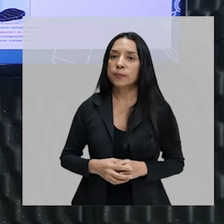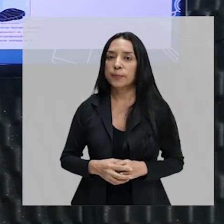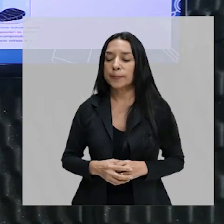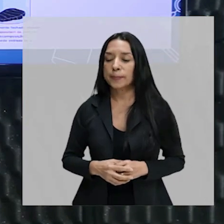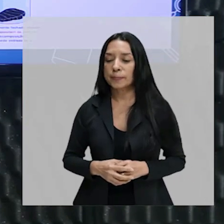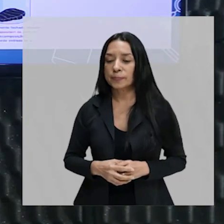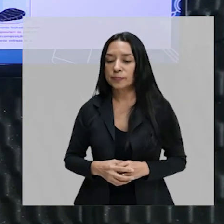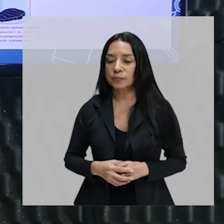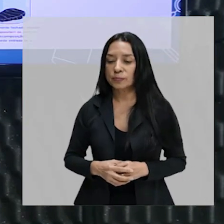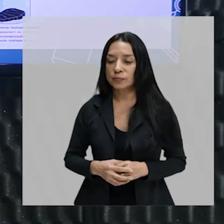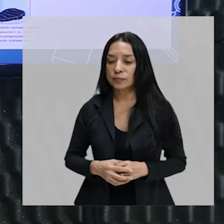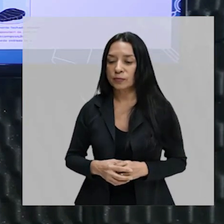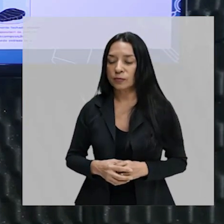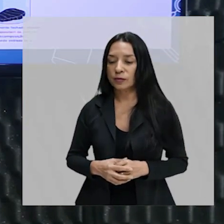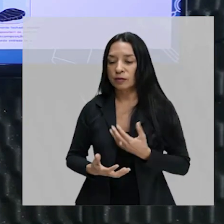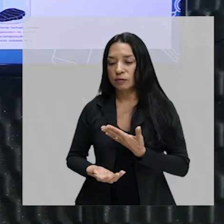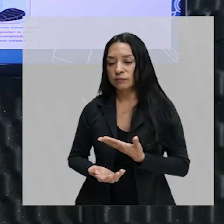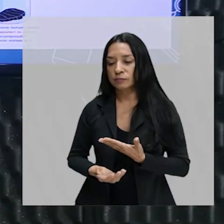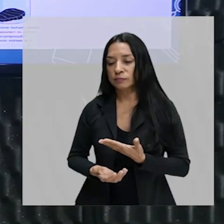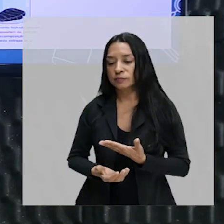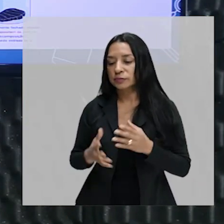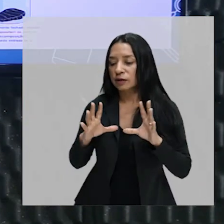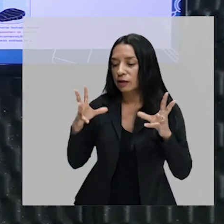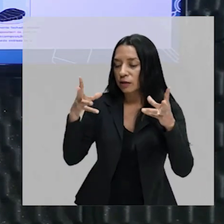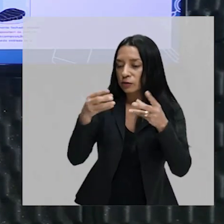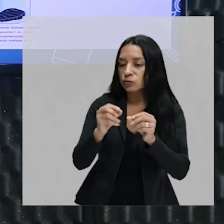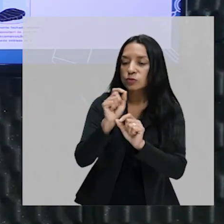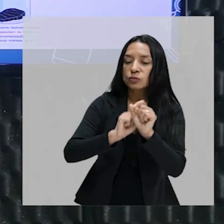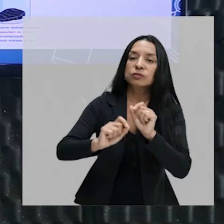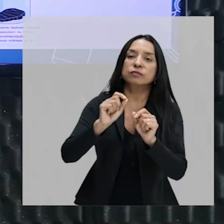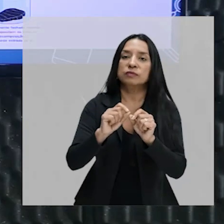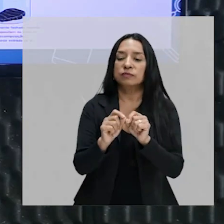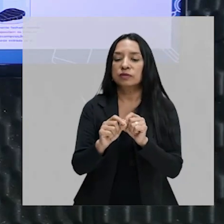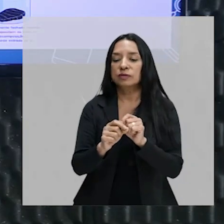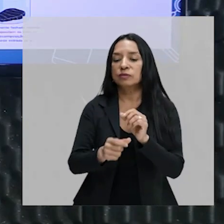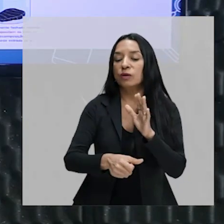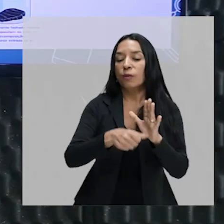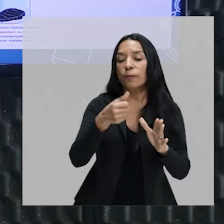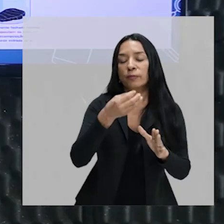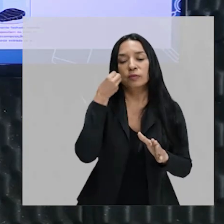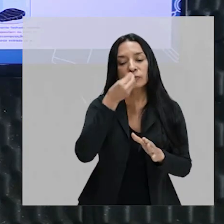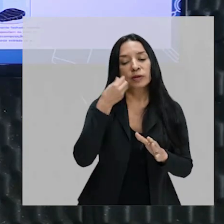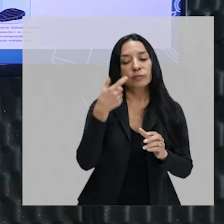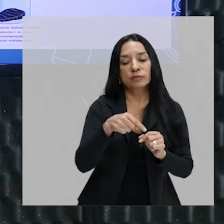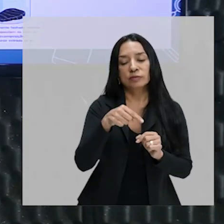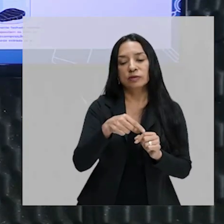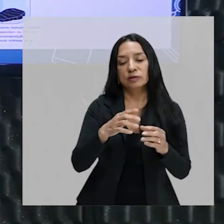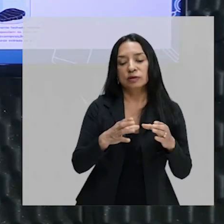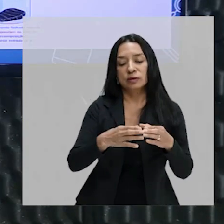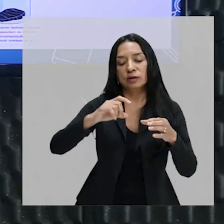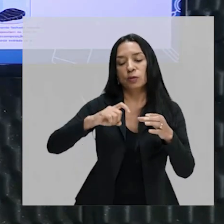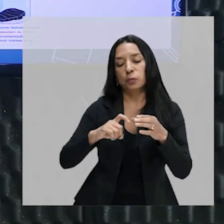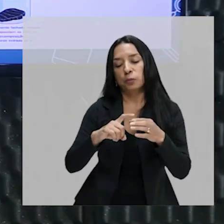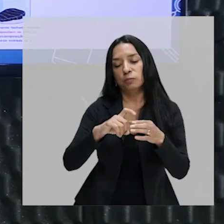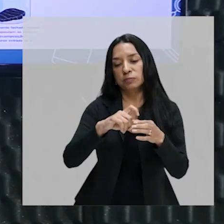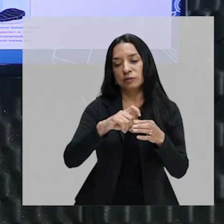frascos impedem a entrada de ar então resumindo que foi feito nesse primeiro experimento na carne ele encontrou